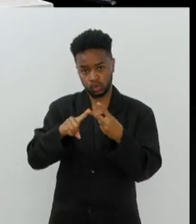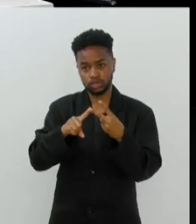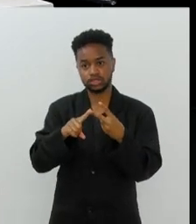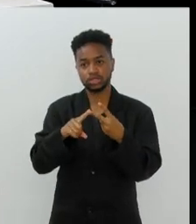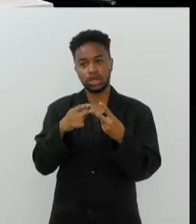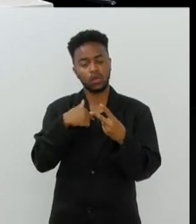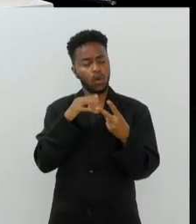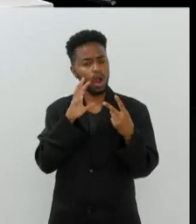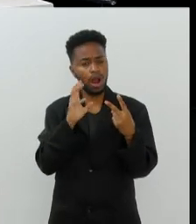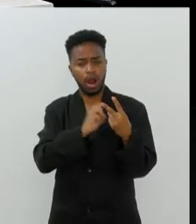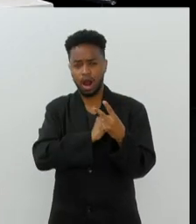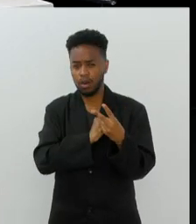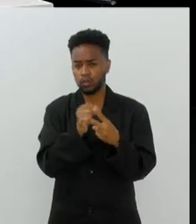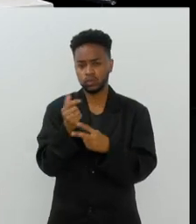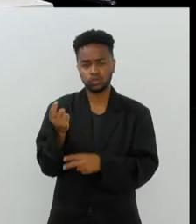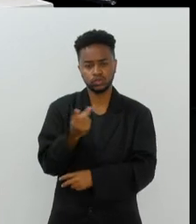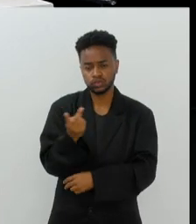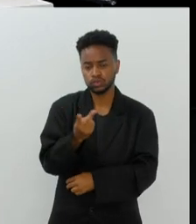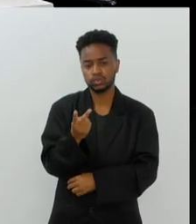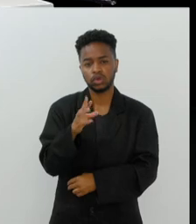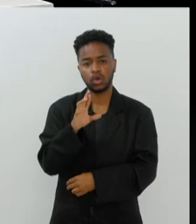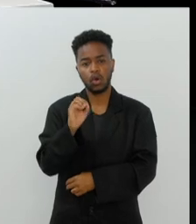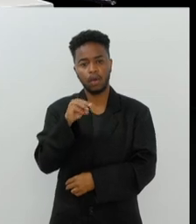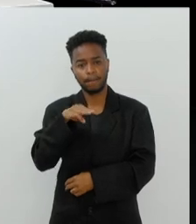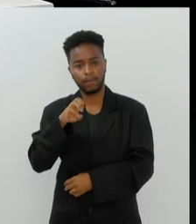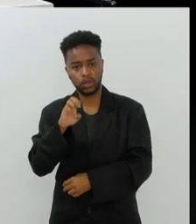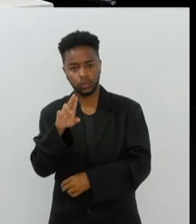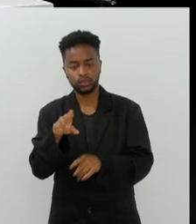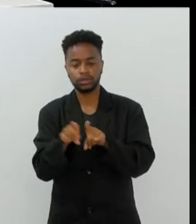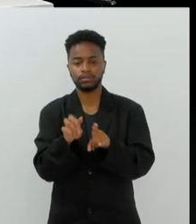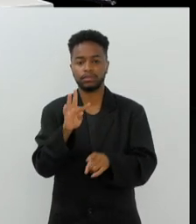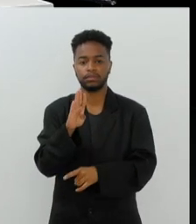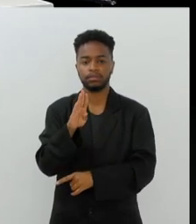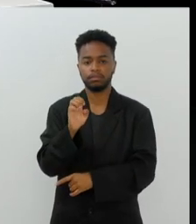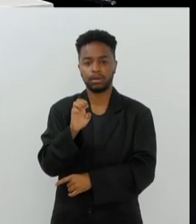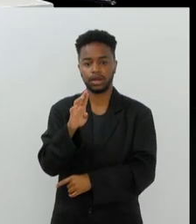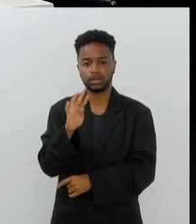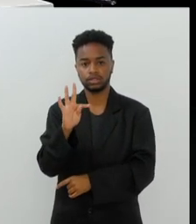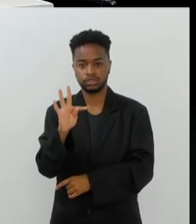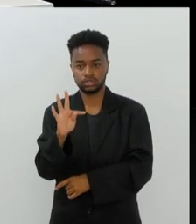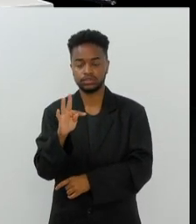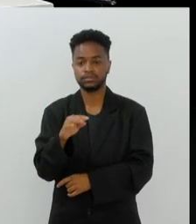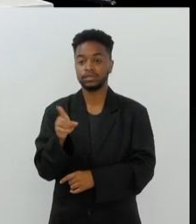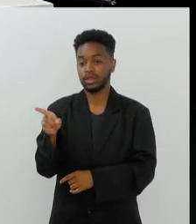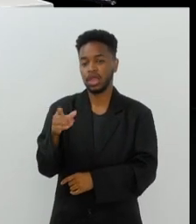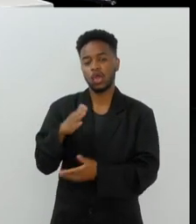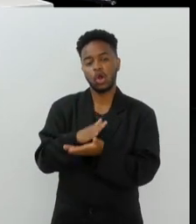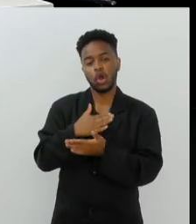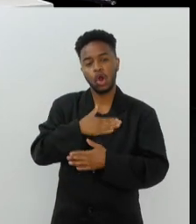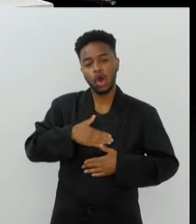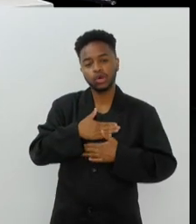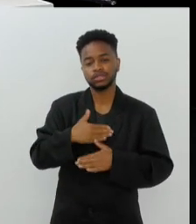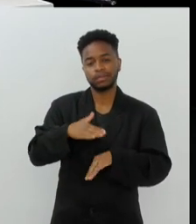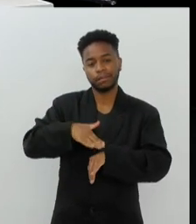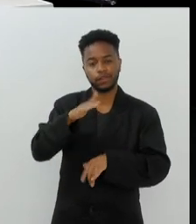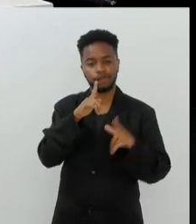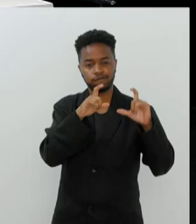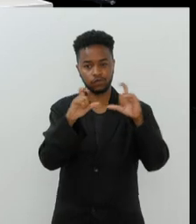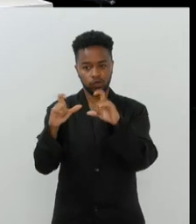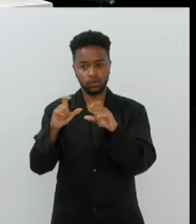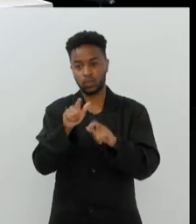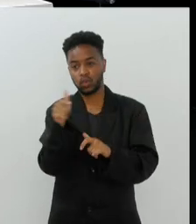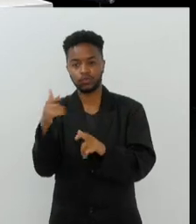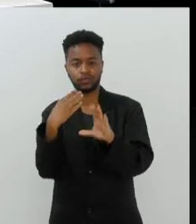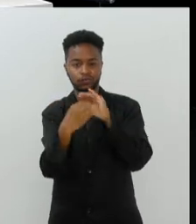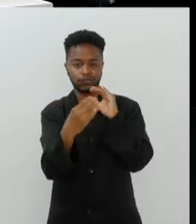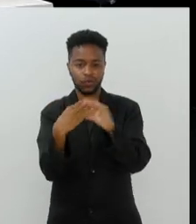dois persas, sou apaixonada por eles, Romeu e Bart. E o Romeu é o mais fotogênico, o Bart